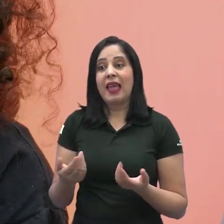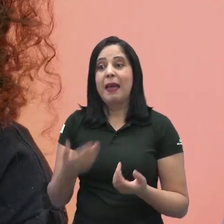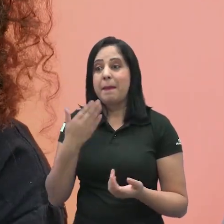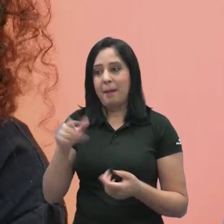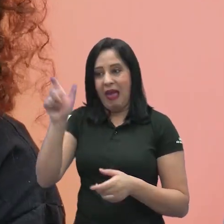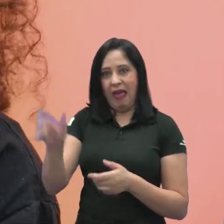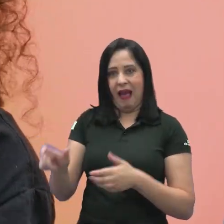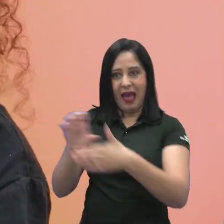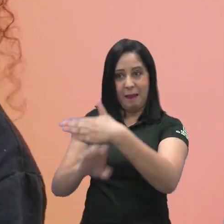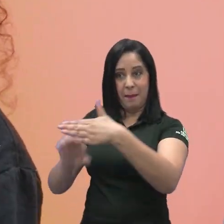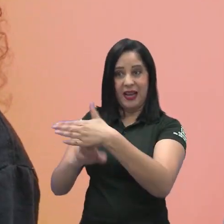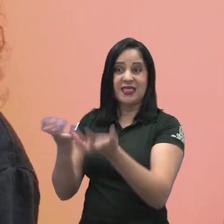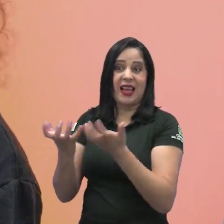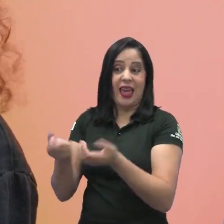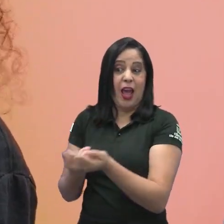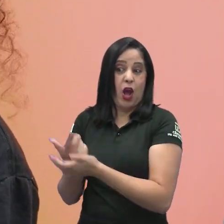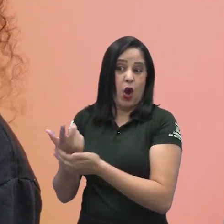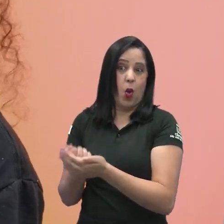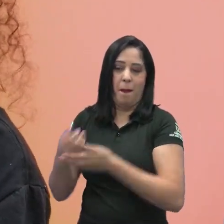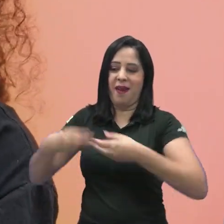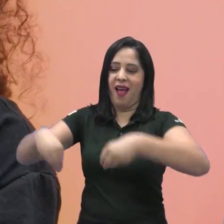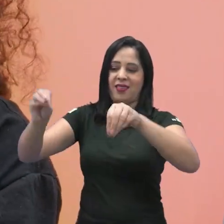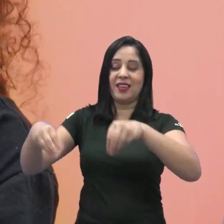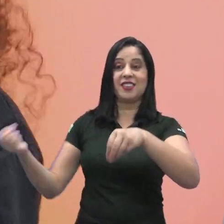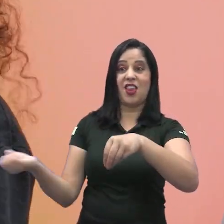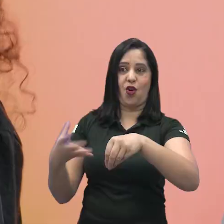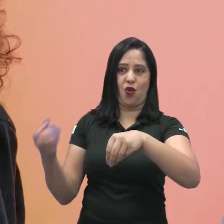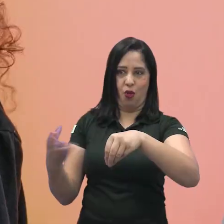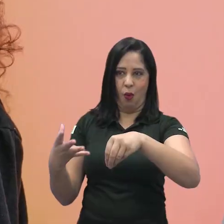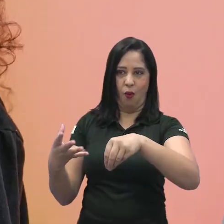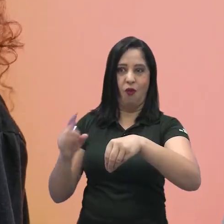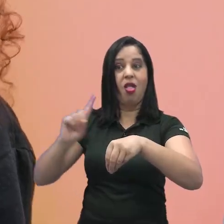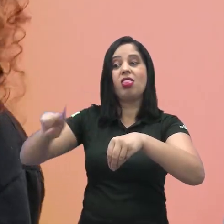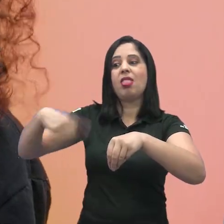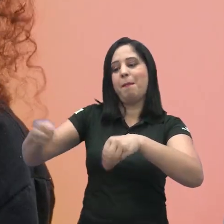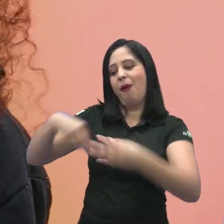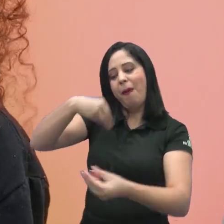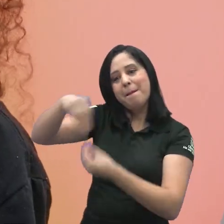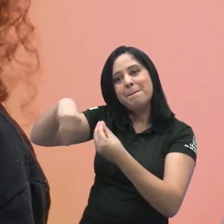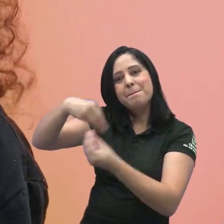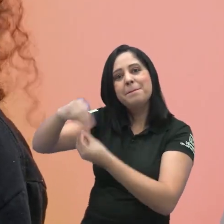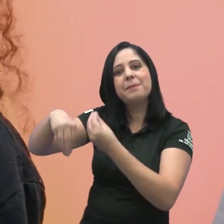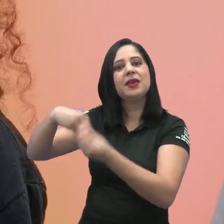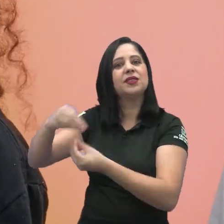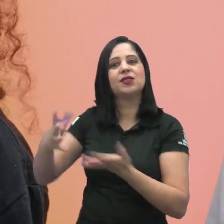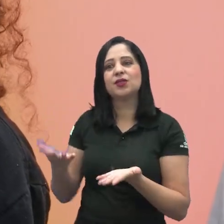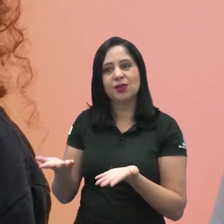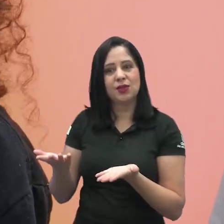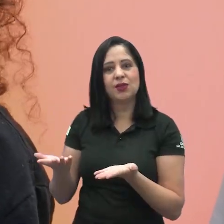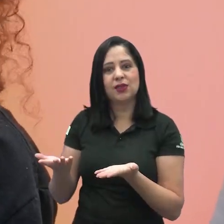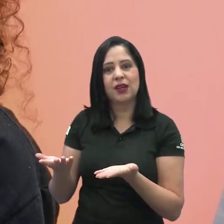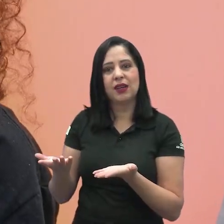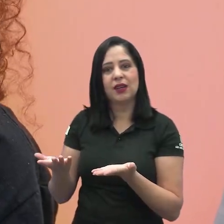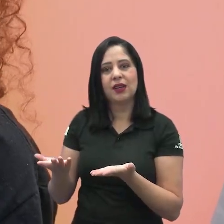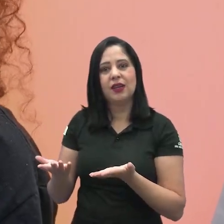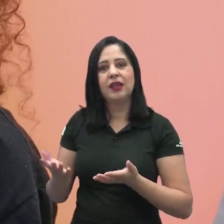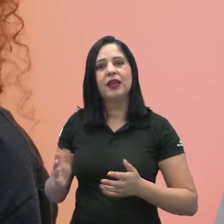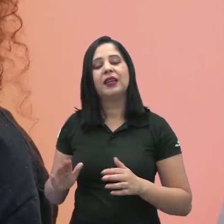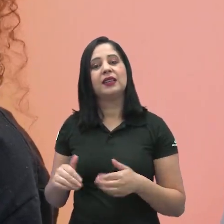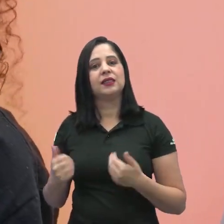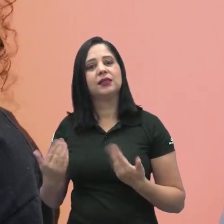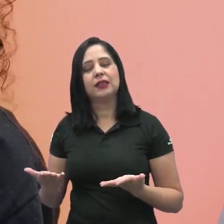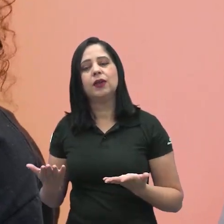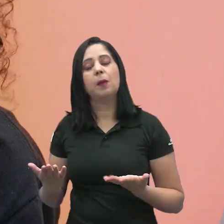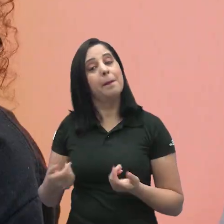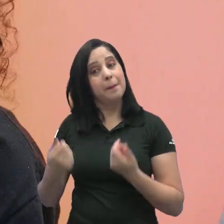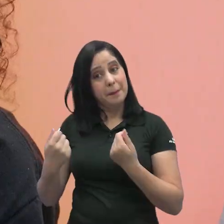comprar tecido novo para fazer essa peça que tem a vibe do upcycling, mas que não é feita a partir disso. Então, eu acredito